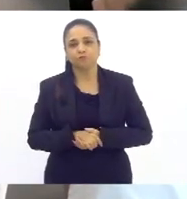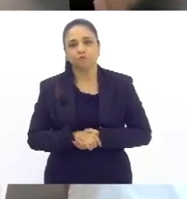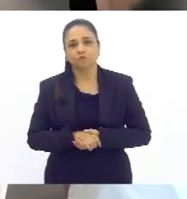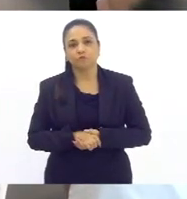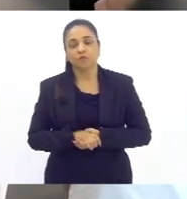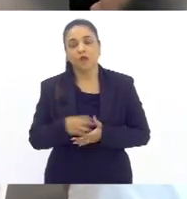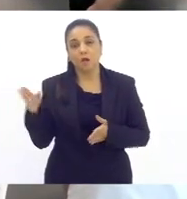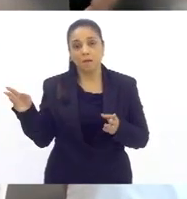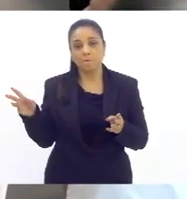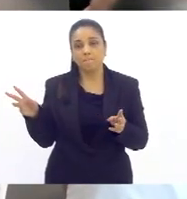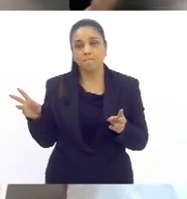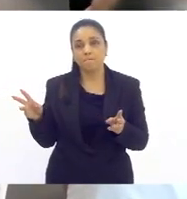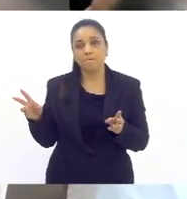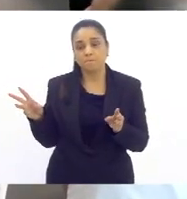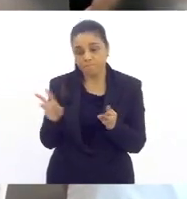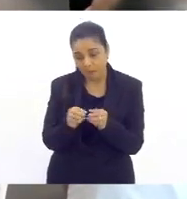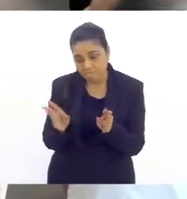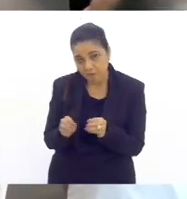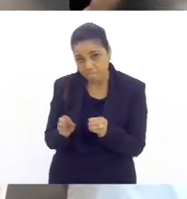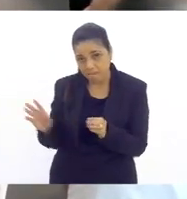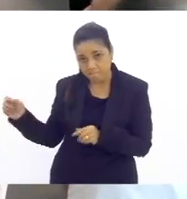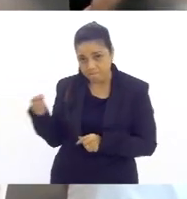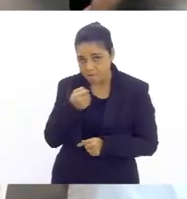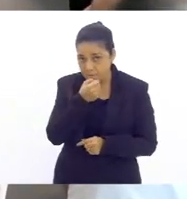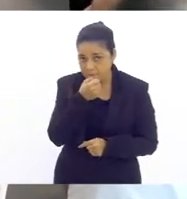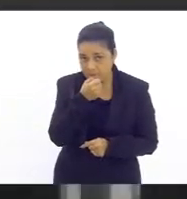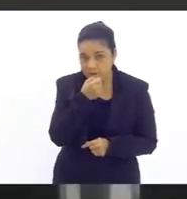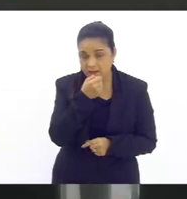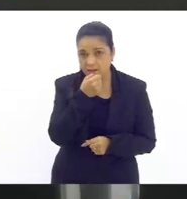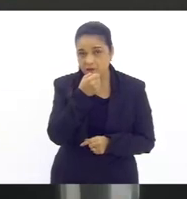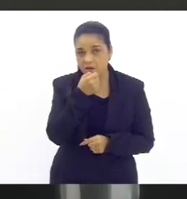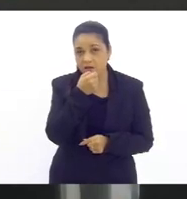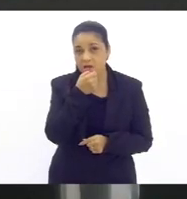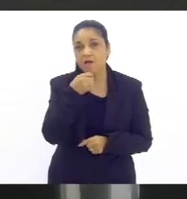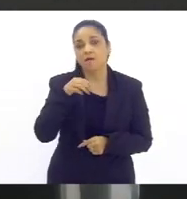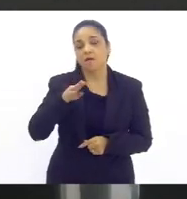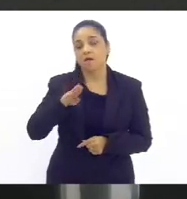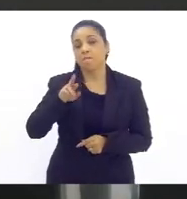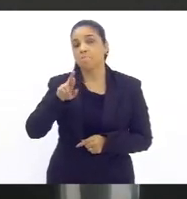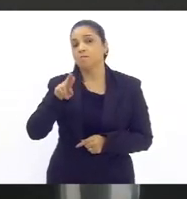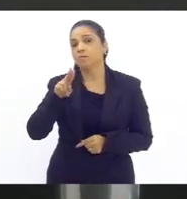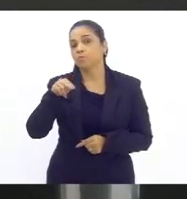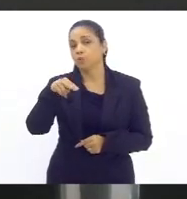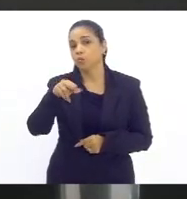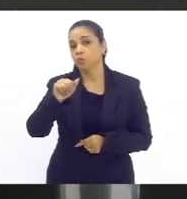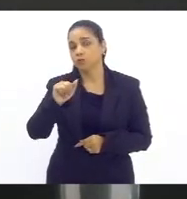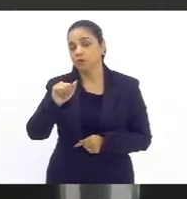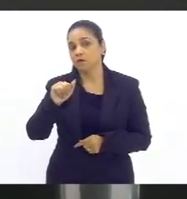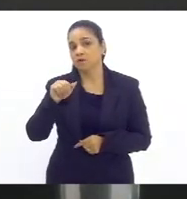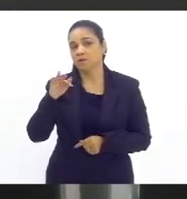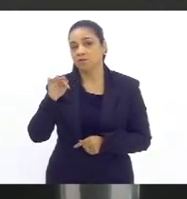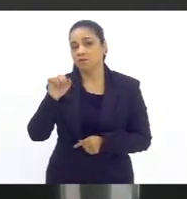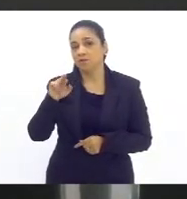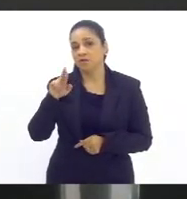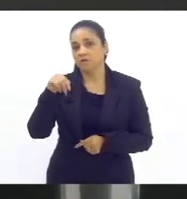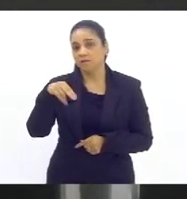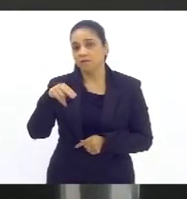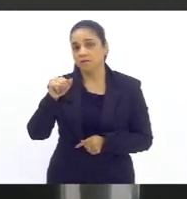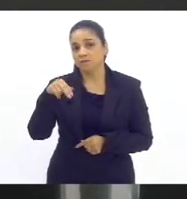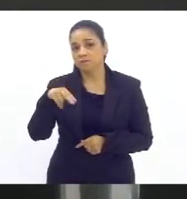ouvir agora e para finalizar a Bruna Fernandes da associação humanitária